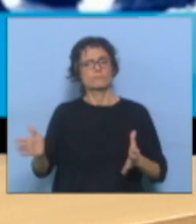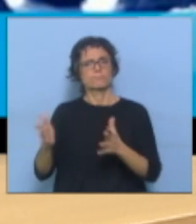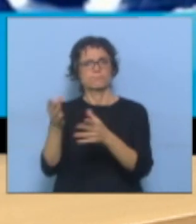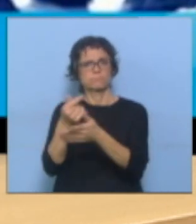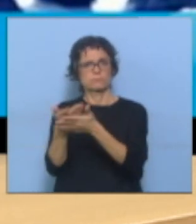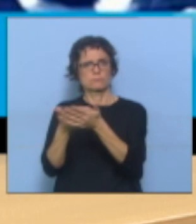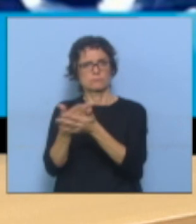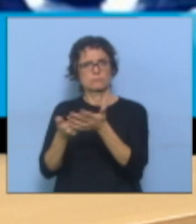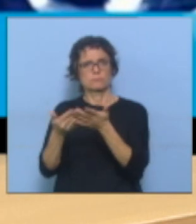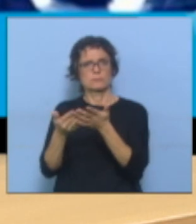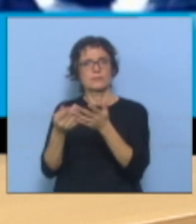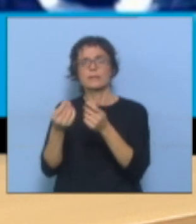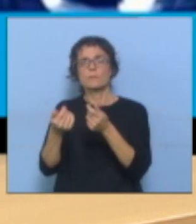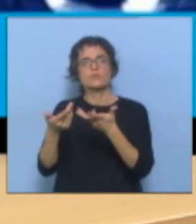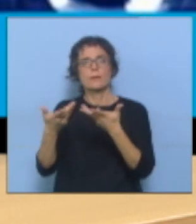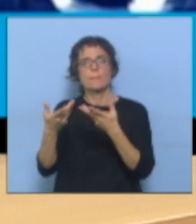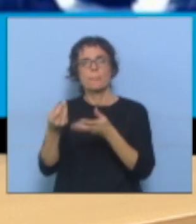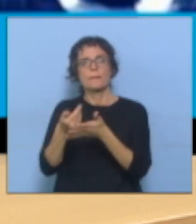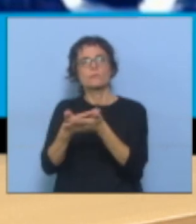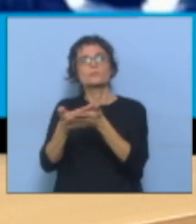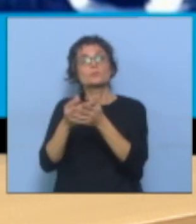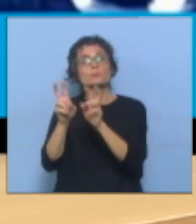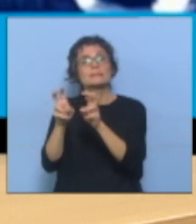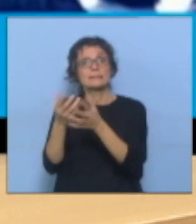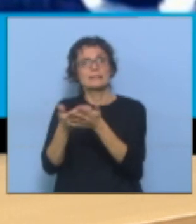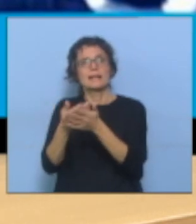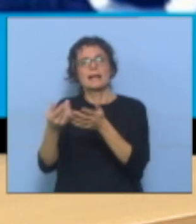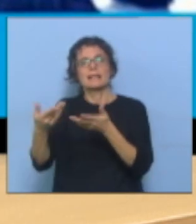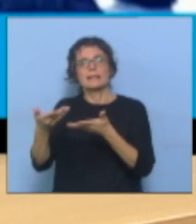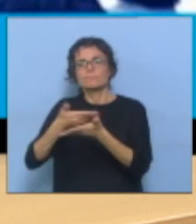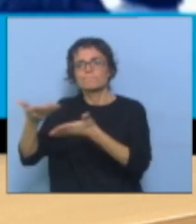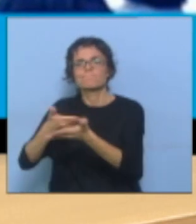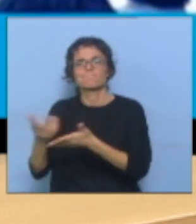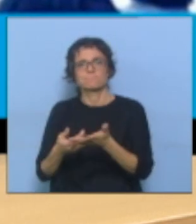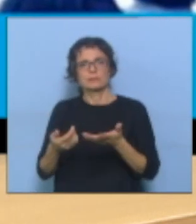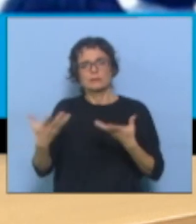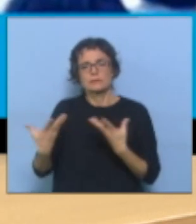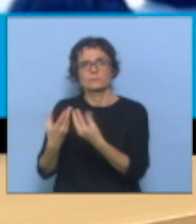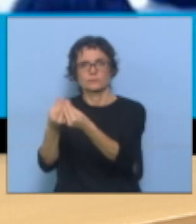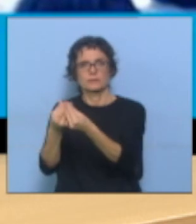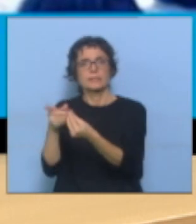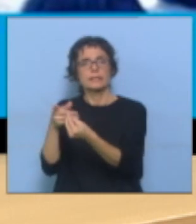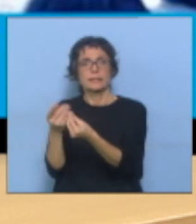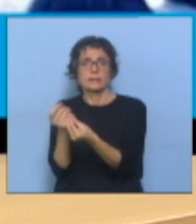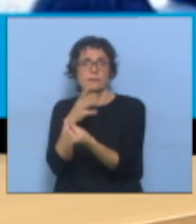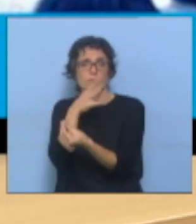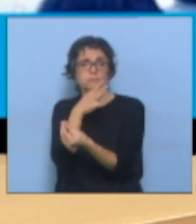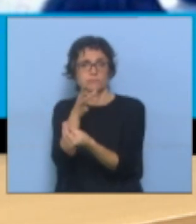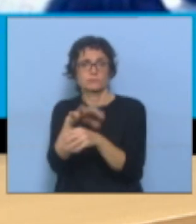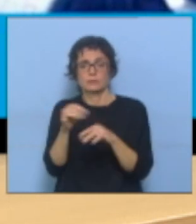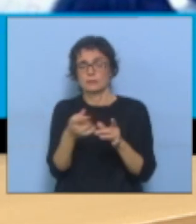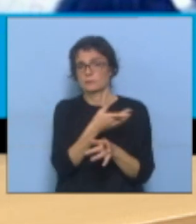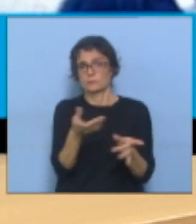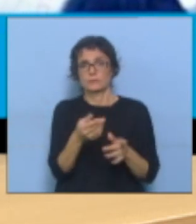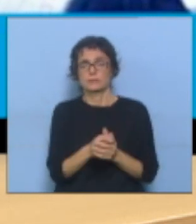da comunhão, a economia da partilha, e, portanto, ele próprio introduz muitas destas variáveis que eu já referi